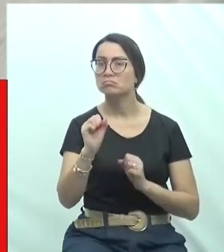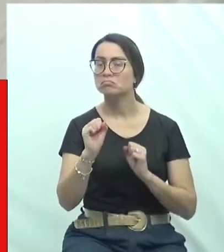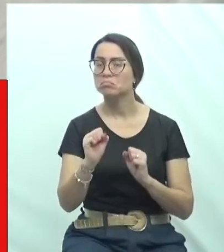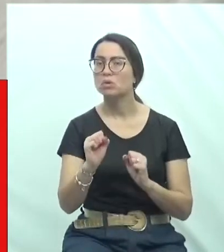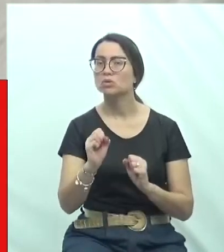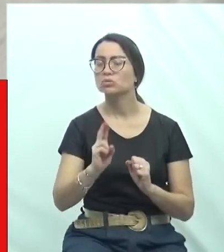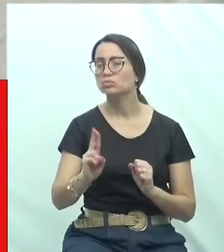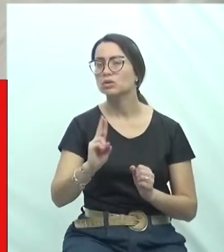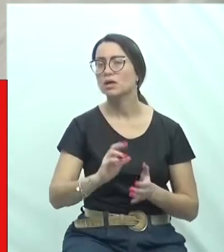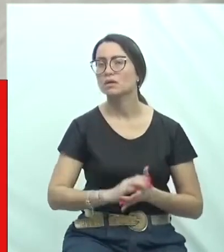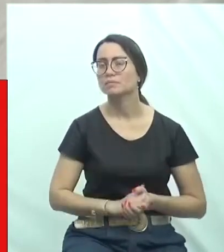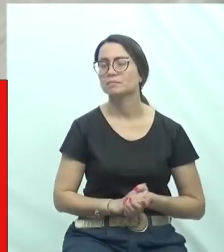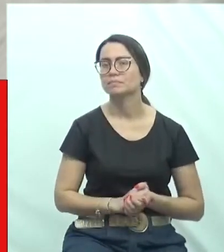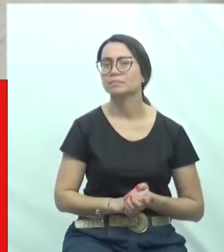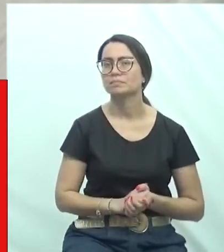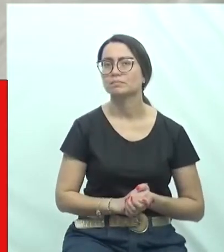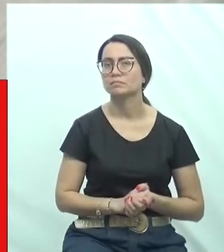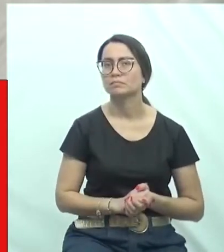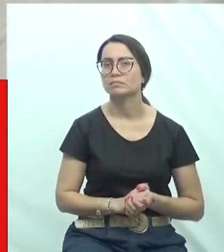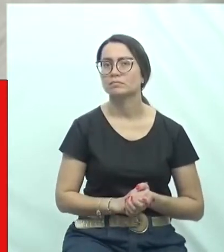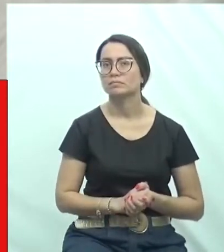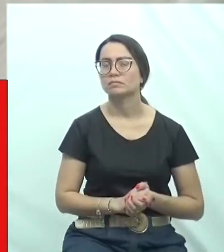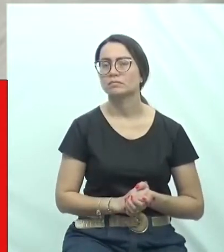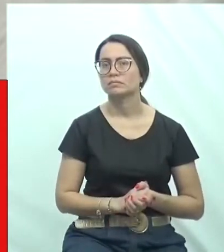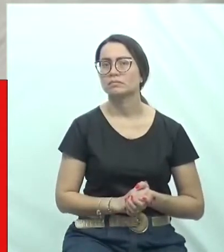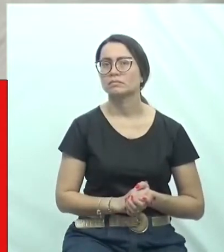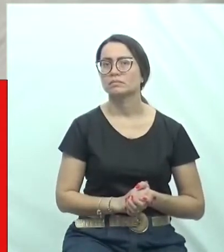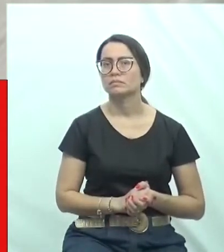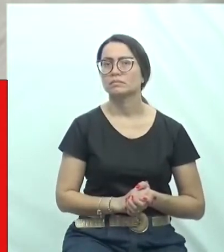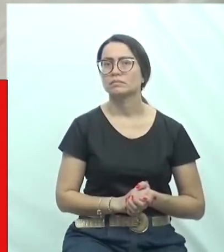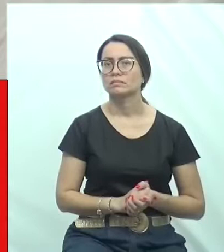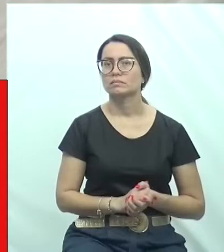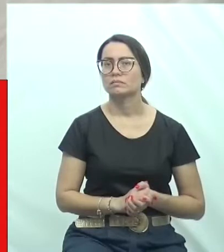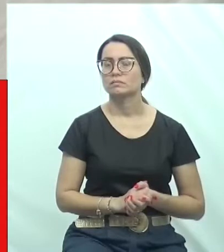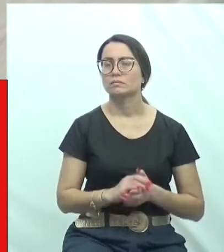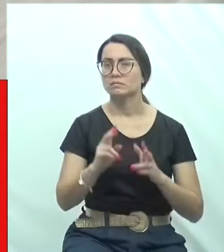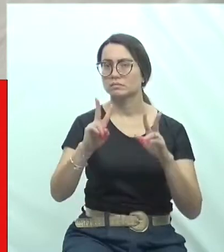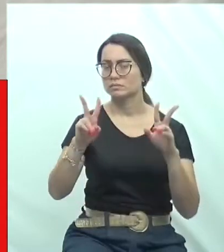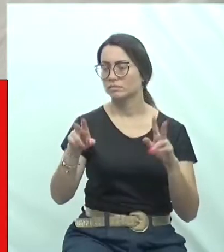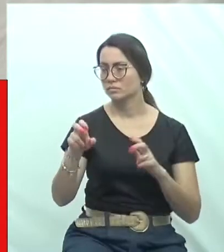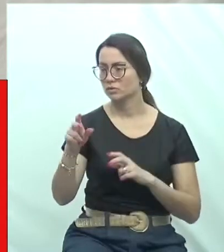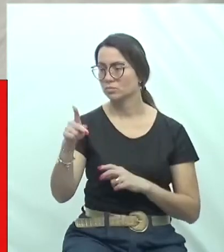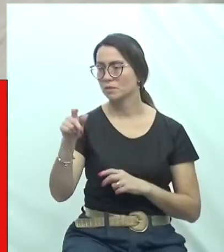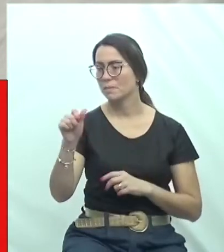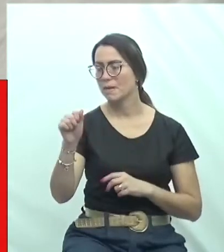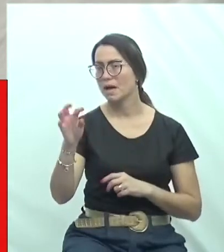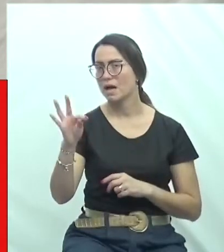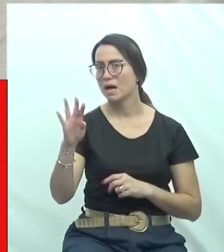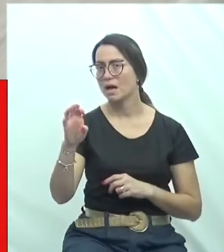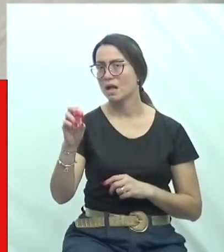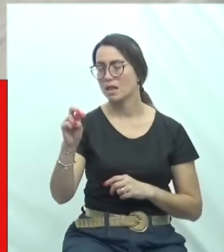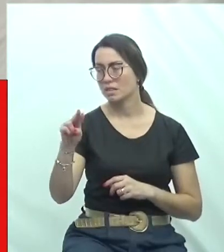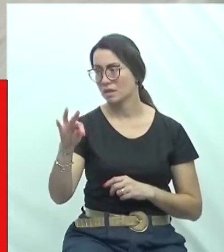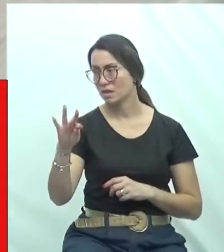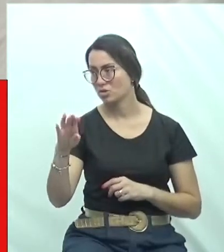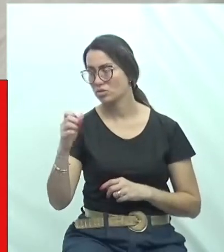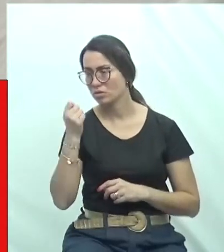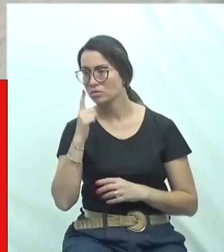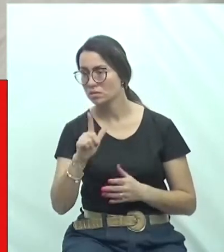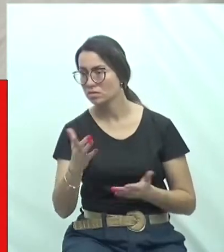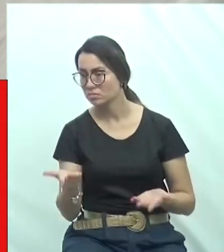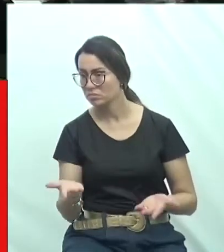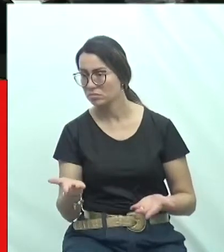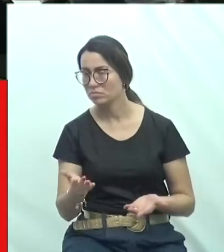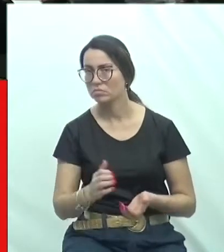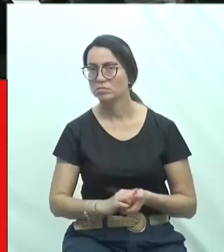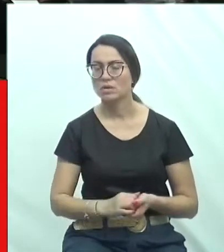é válido. Sobre a questão de patente, ele conseguiu patente do produto? Patenteou, coisa assim? Não, a pergunta é